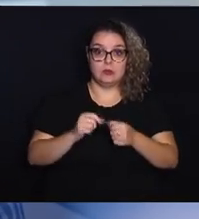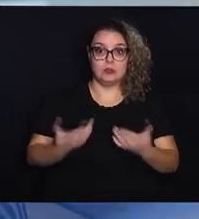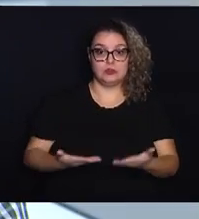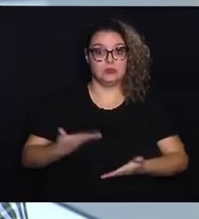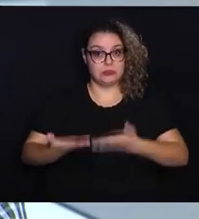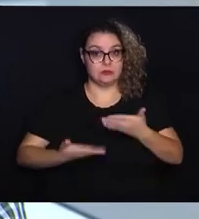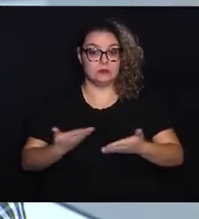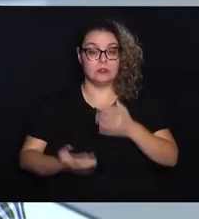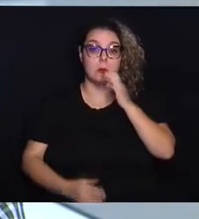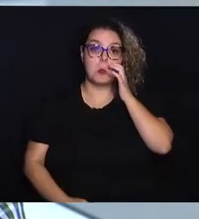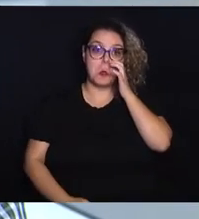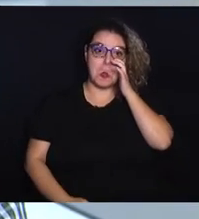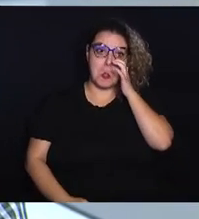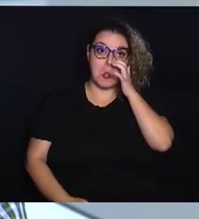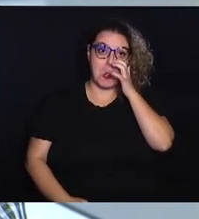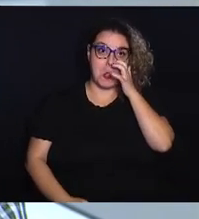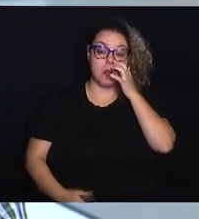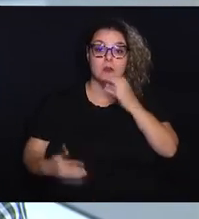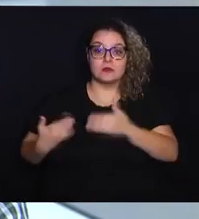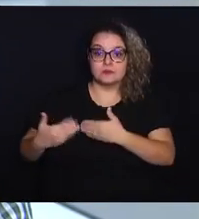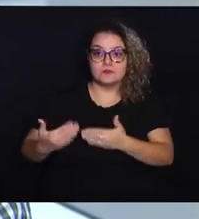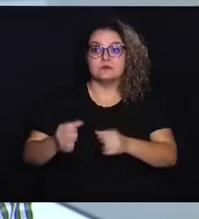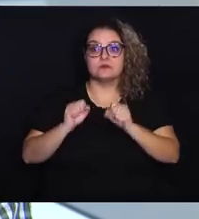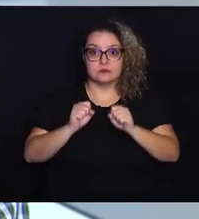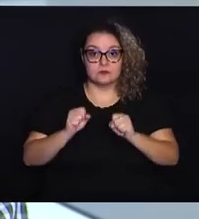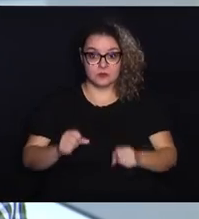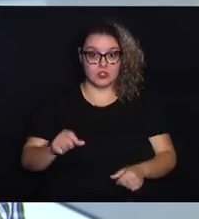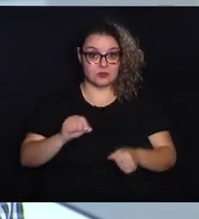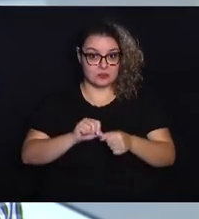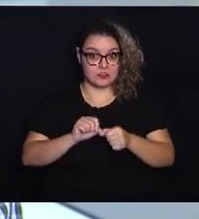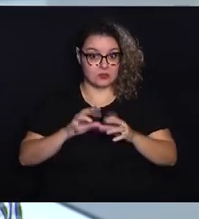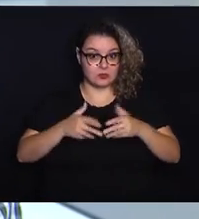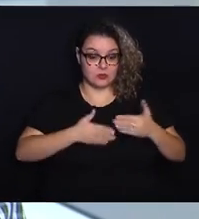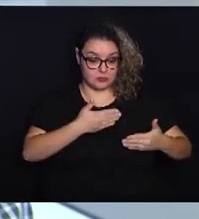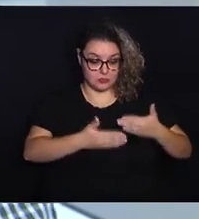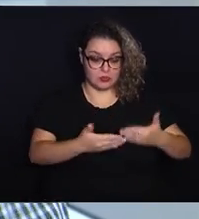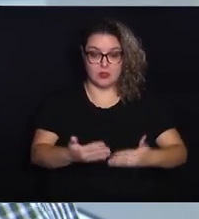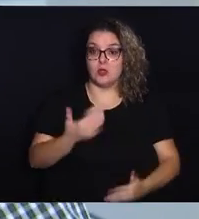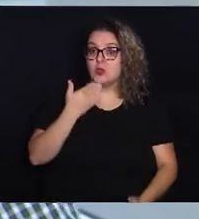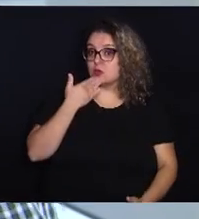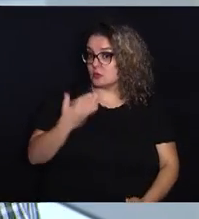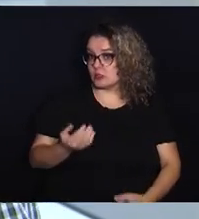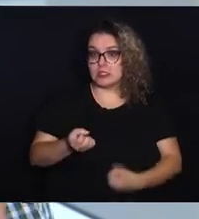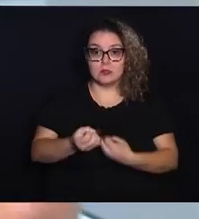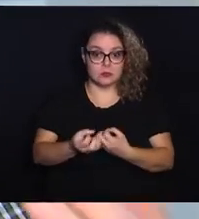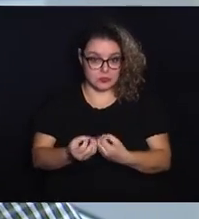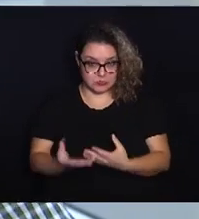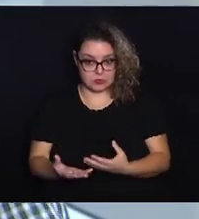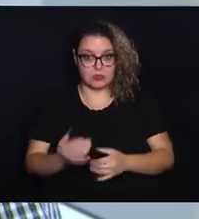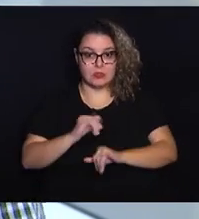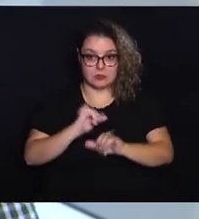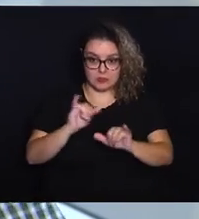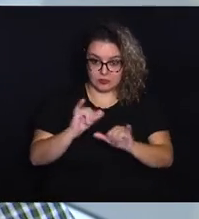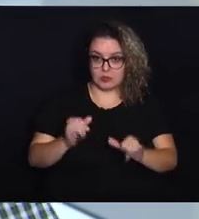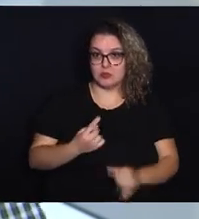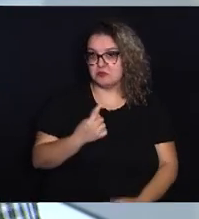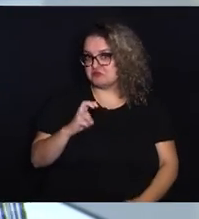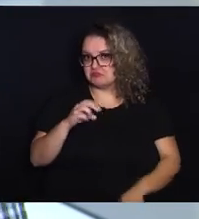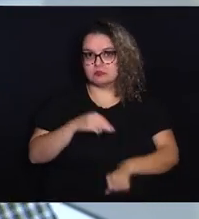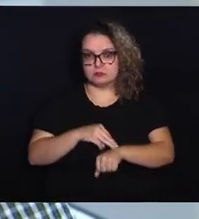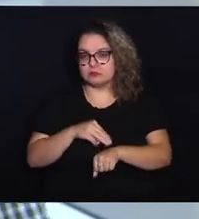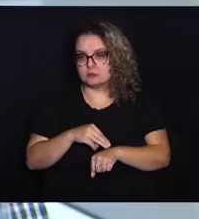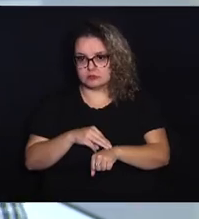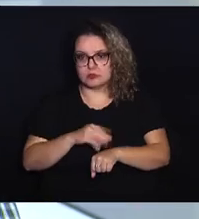e fazendo o o serviço a partir daí ela pode pegar e fazer todo o processo eles vão pedindo as informações ela